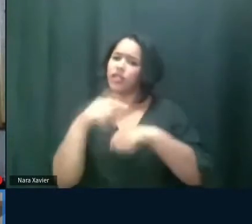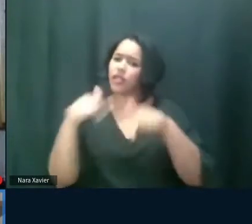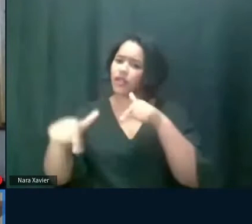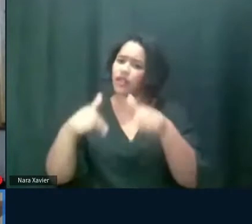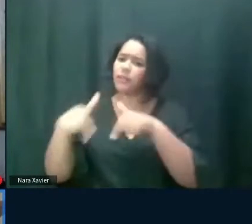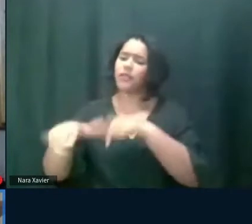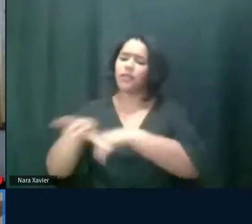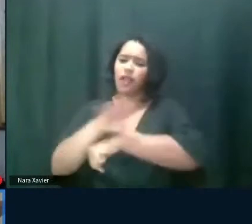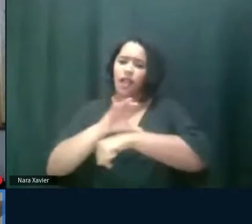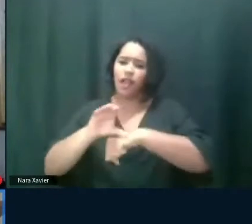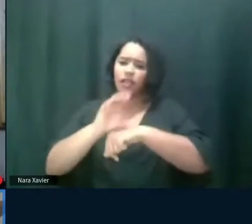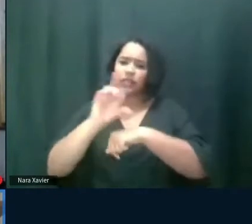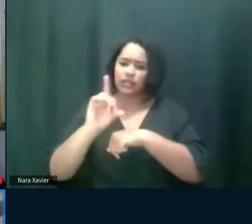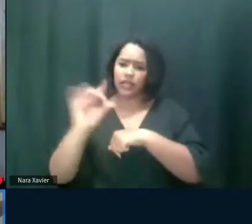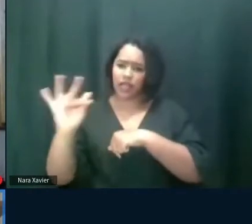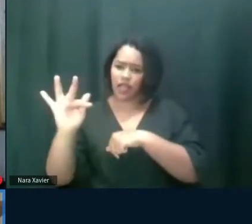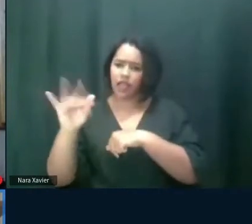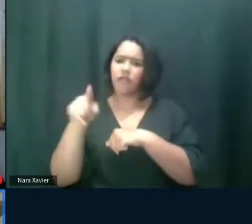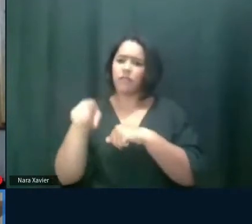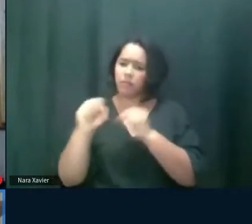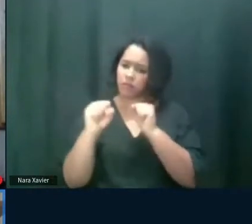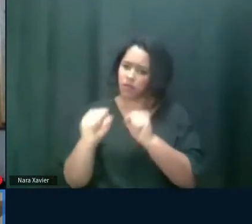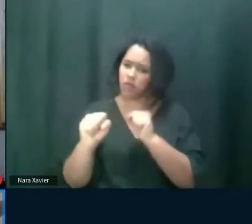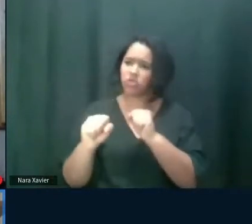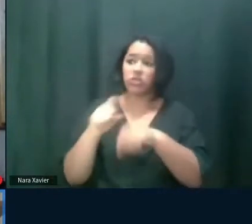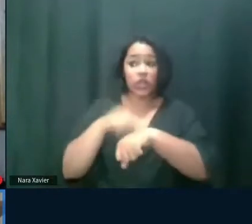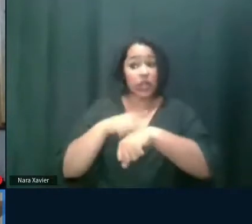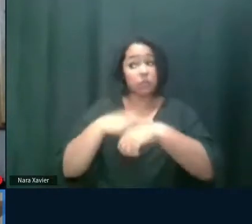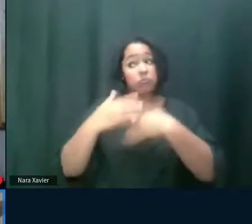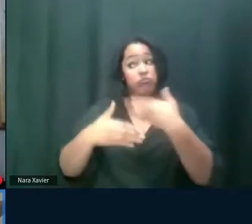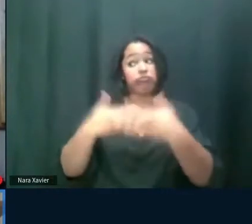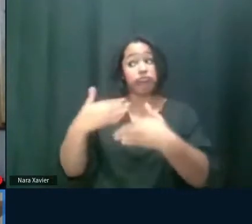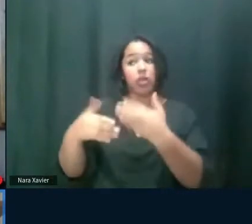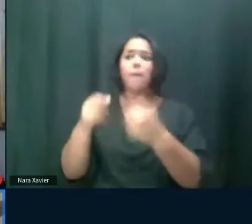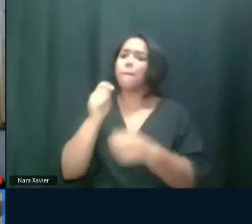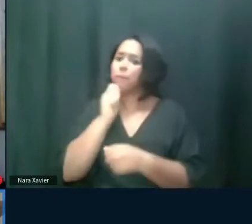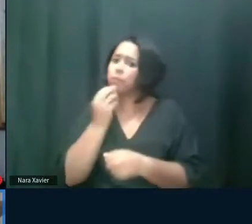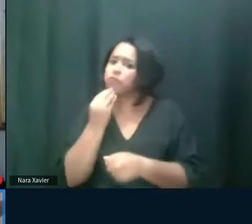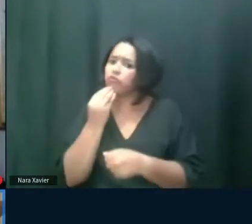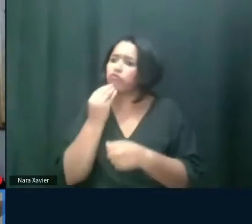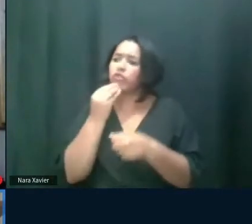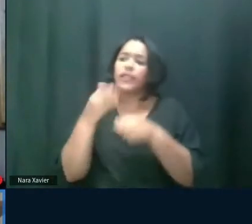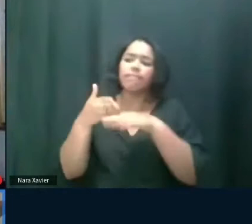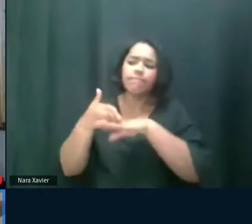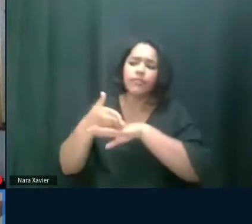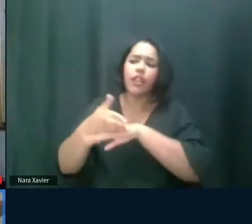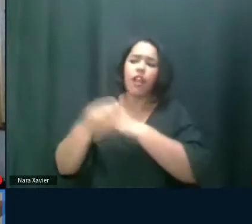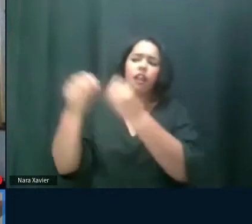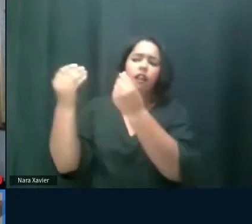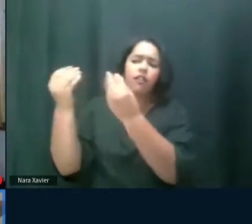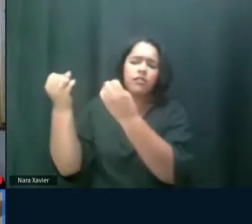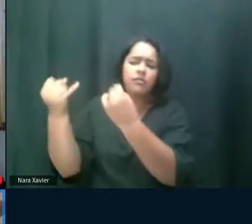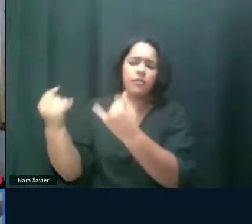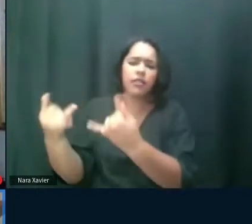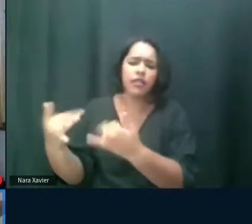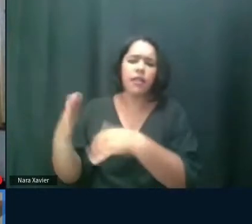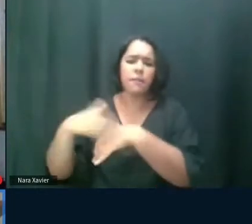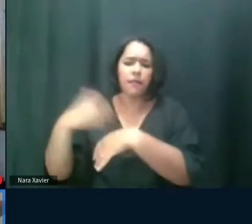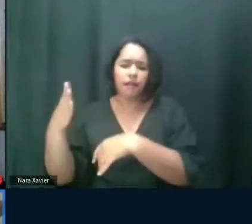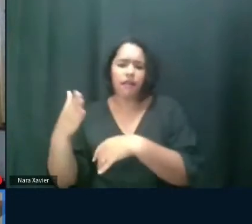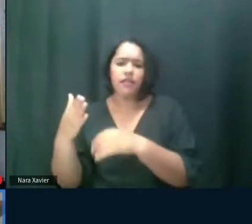mais tempo você provavelmente ganharia em ter entrado um pouco mais nos aspectos